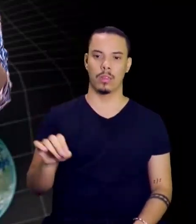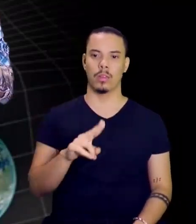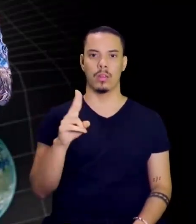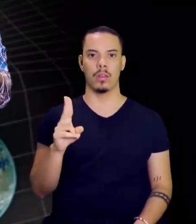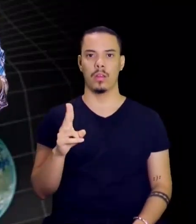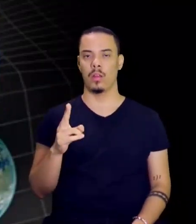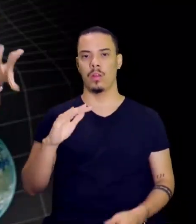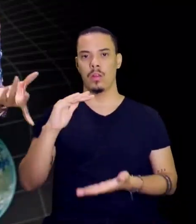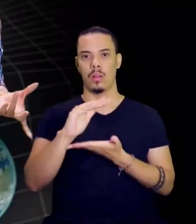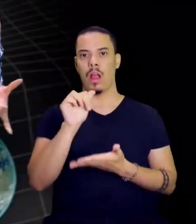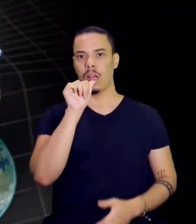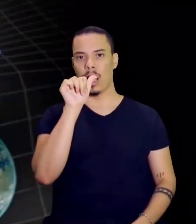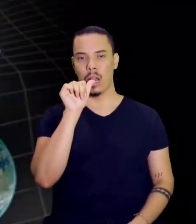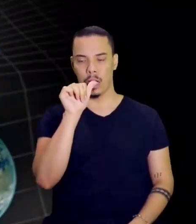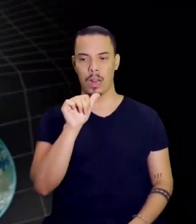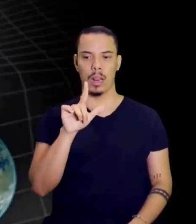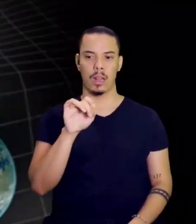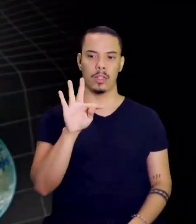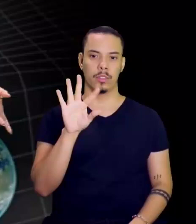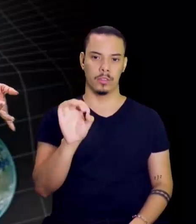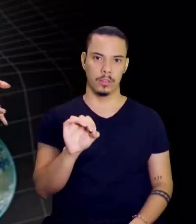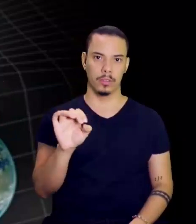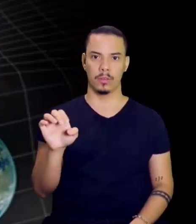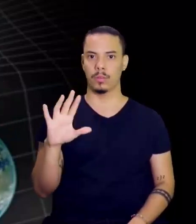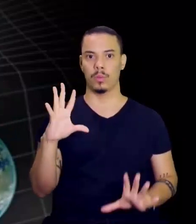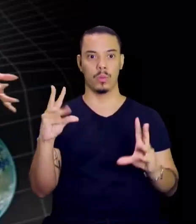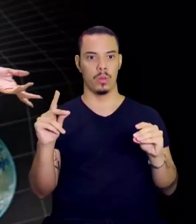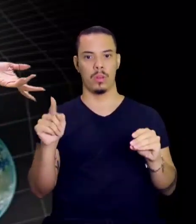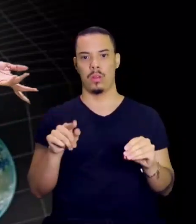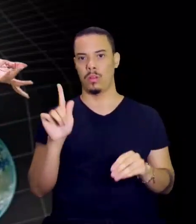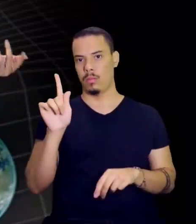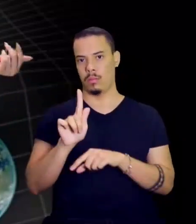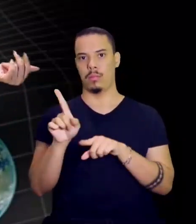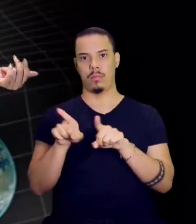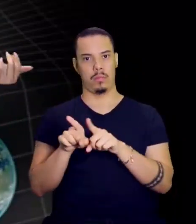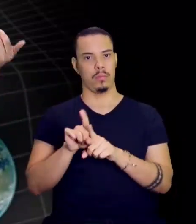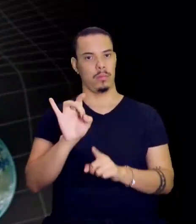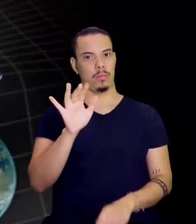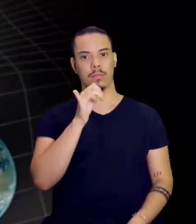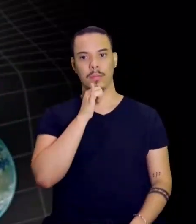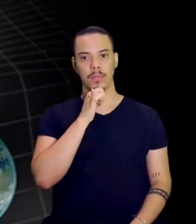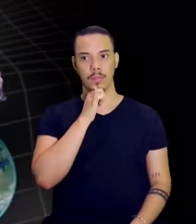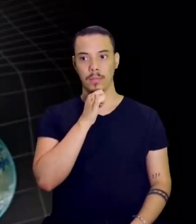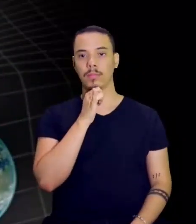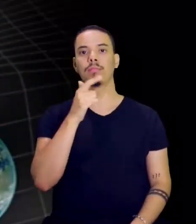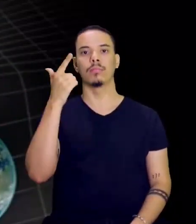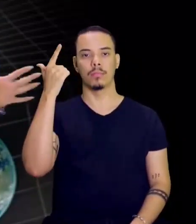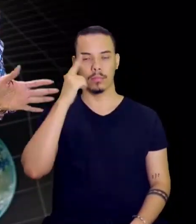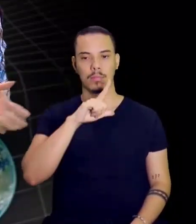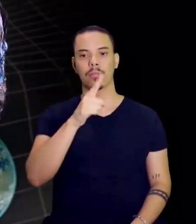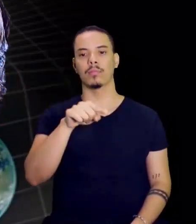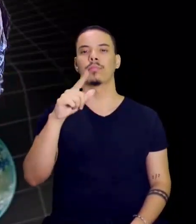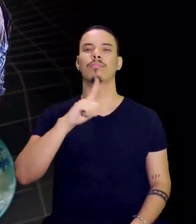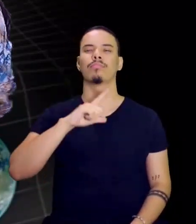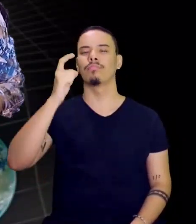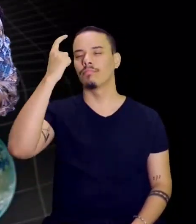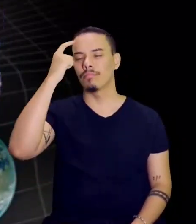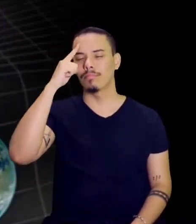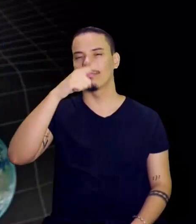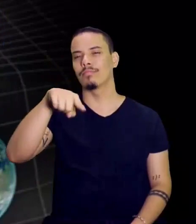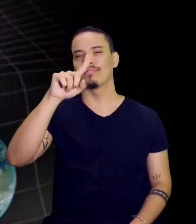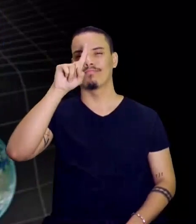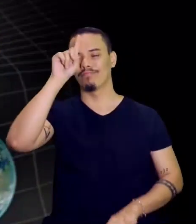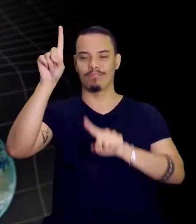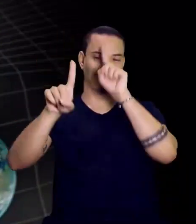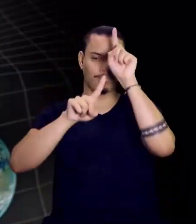de leite, qualquer outro pacote, por exemplo, é dado em gramas. São exemplos também, tá, pessoal? Com certeza vocês pensaram em mais exemplos, né? O pessoal é bem